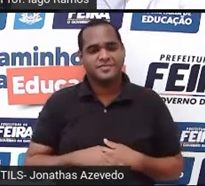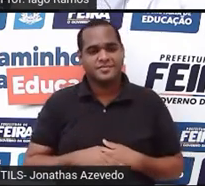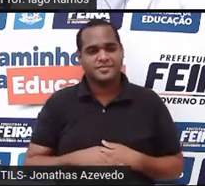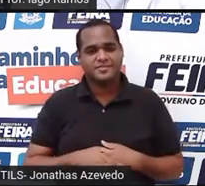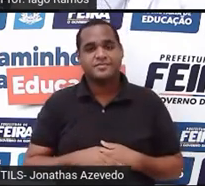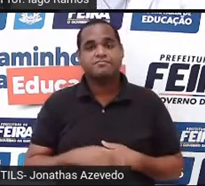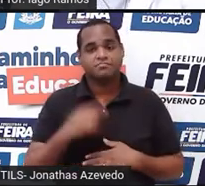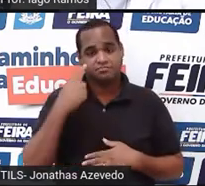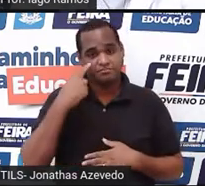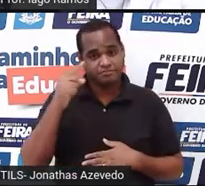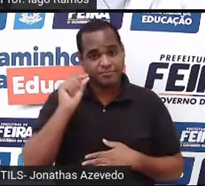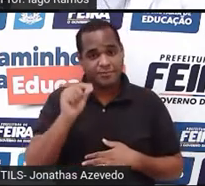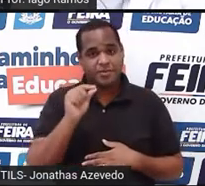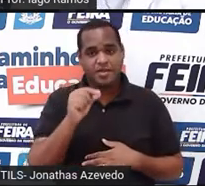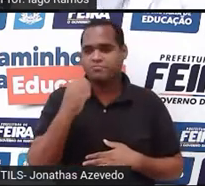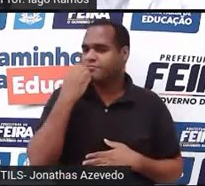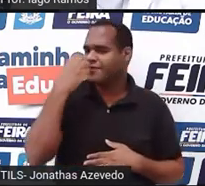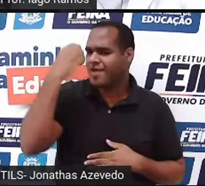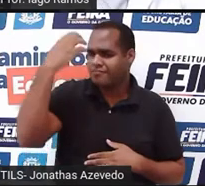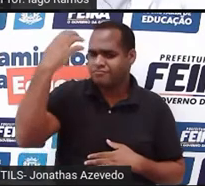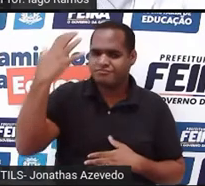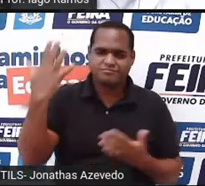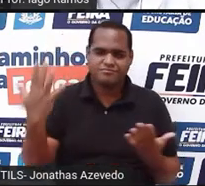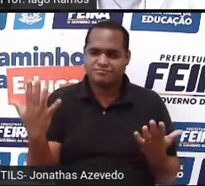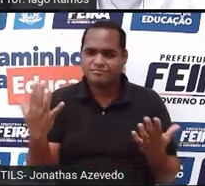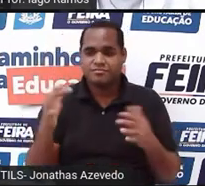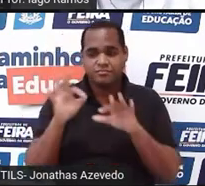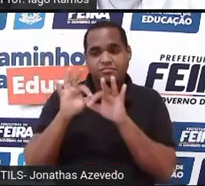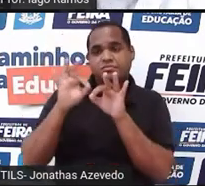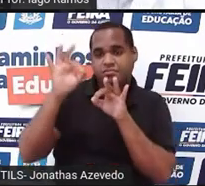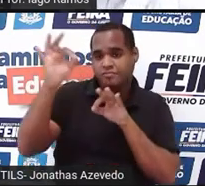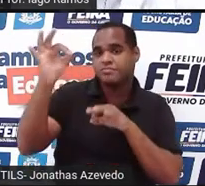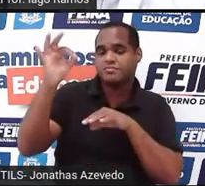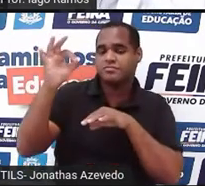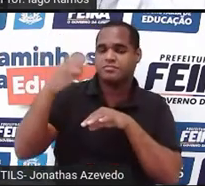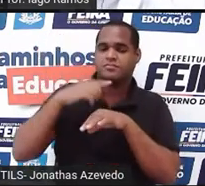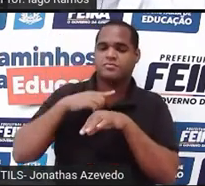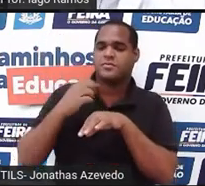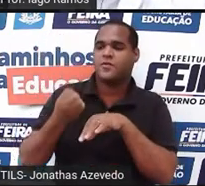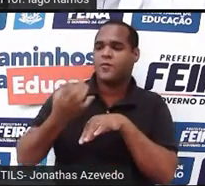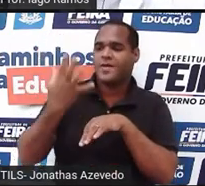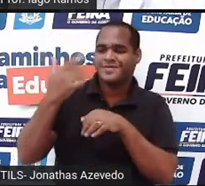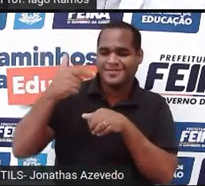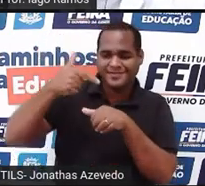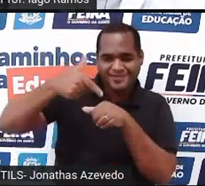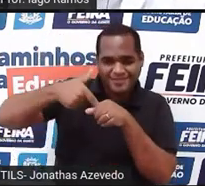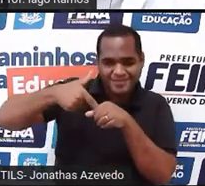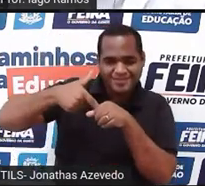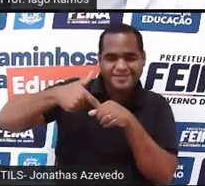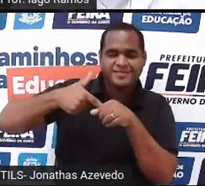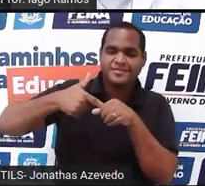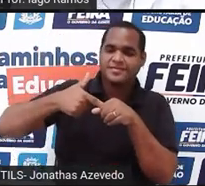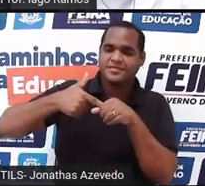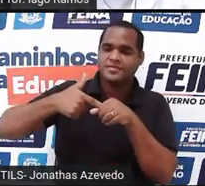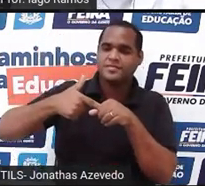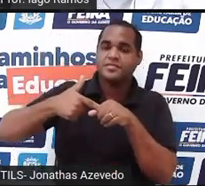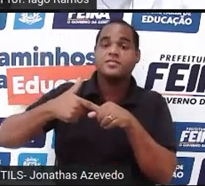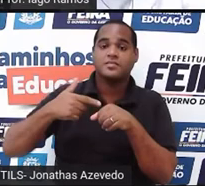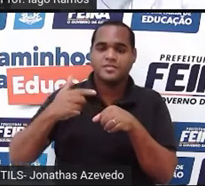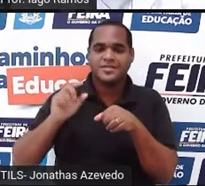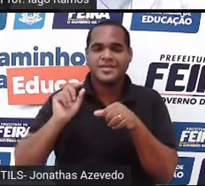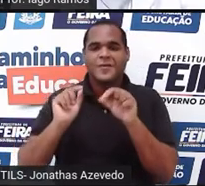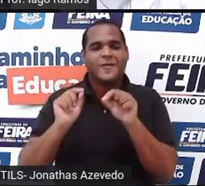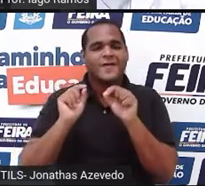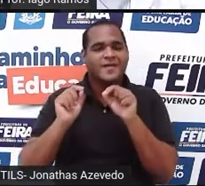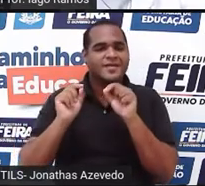Pense numa situação de viagem distância quantidade de combustível isso